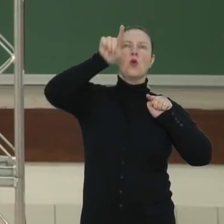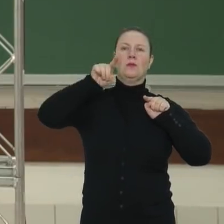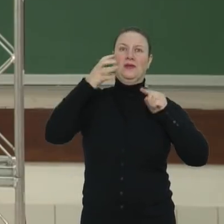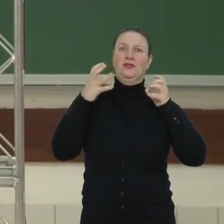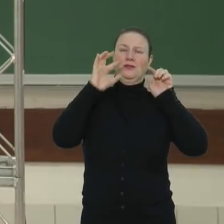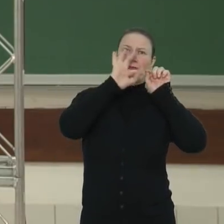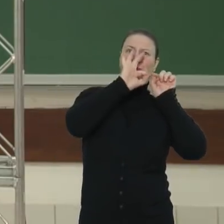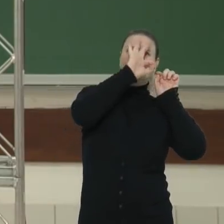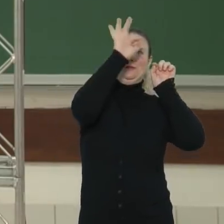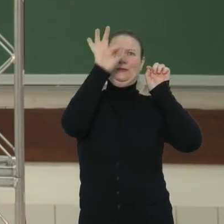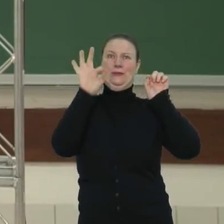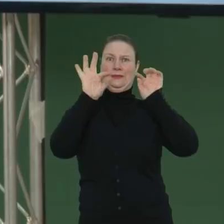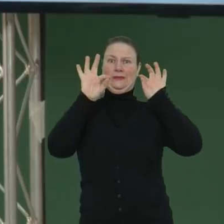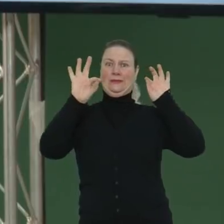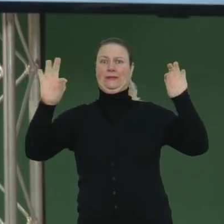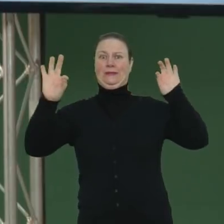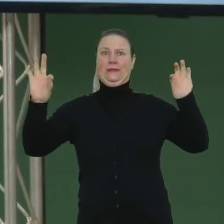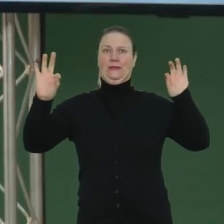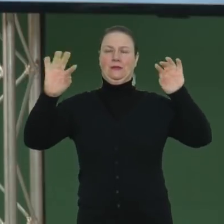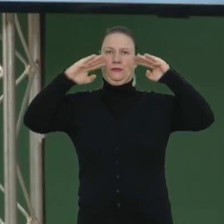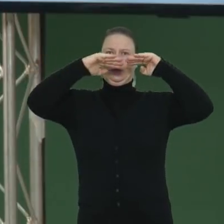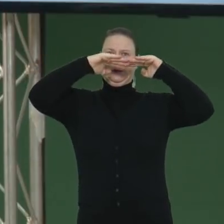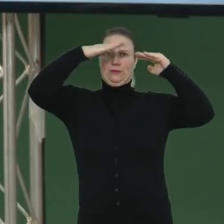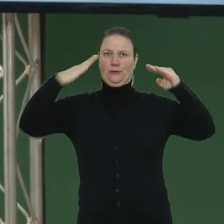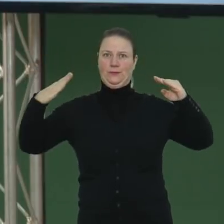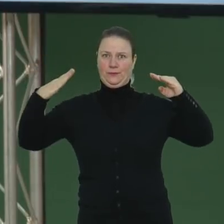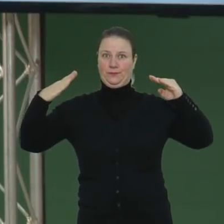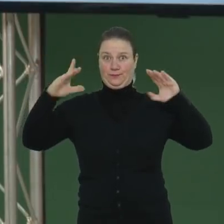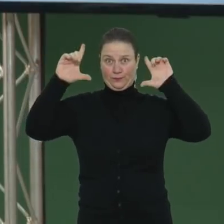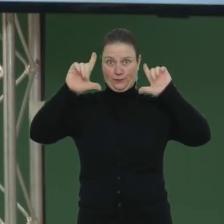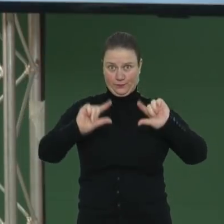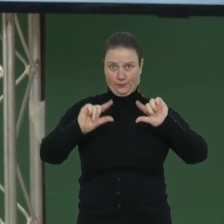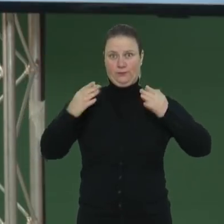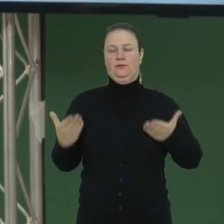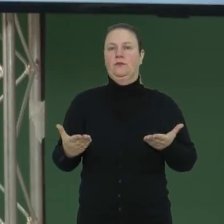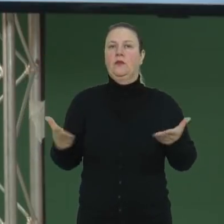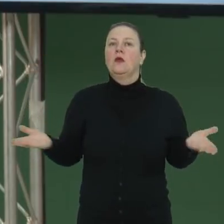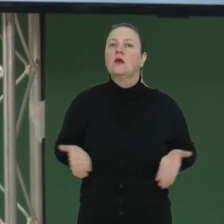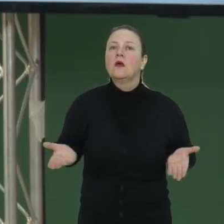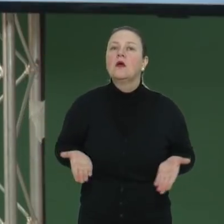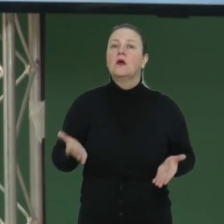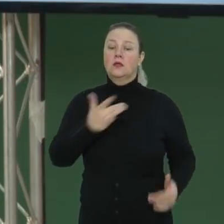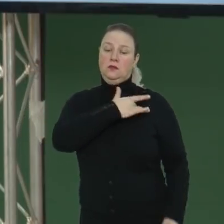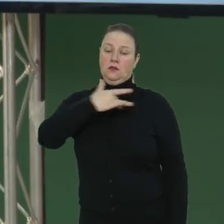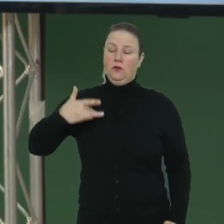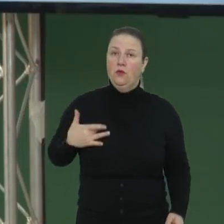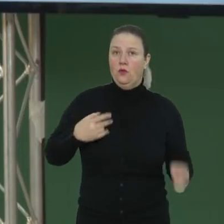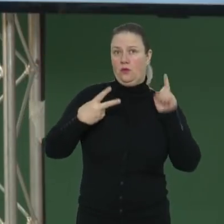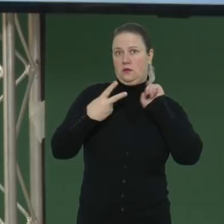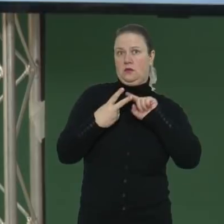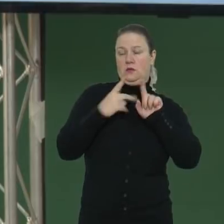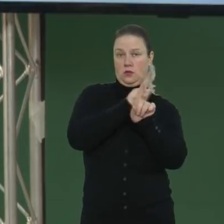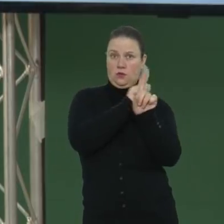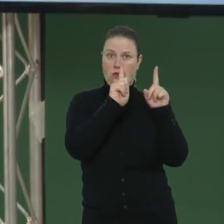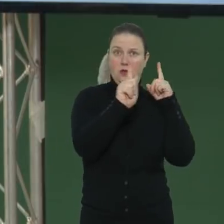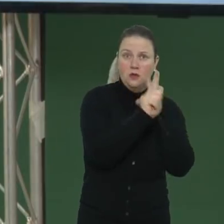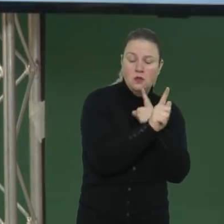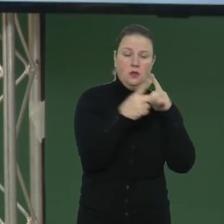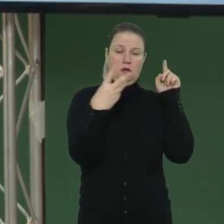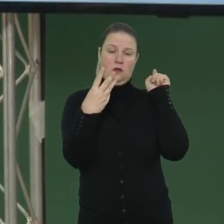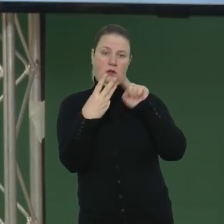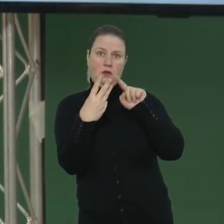desça. Mas para a nossa aula eu trouxe para vocês um pouquinho envolvendo quem? Uma questão de saúde, a questão de geografia,